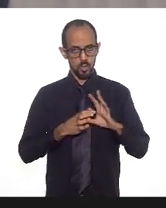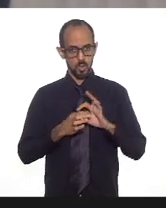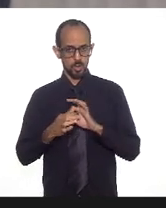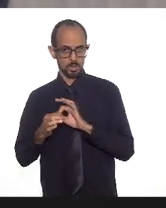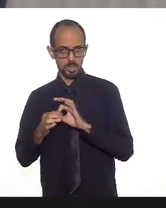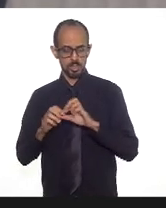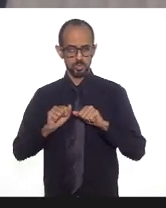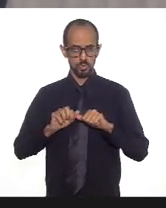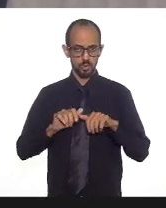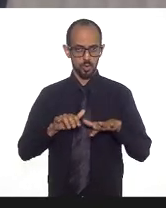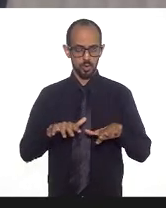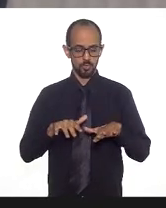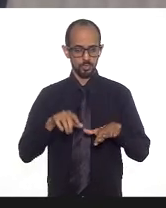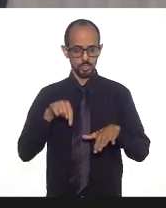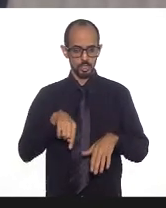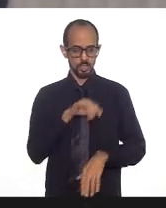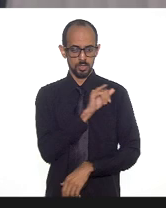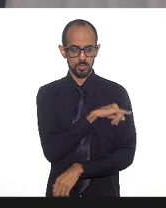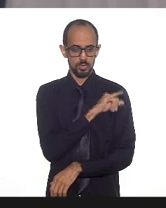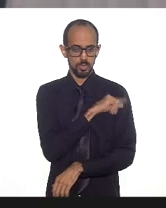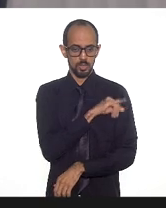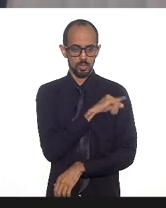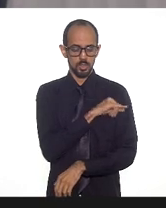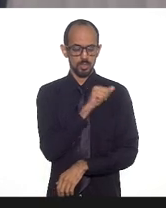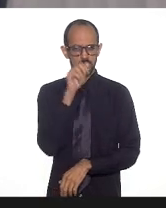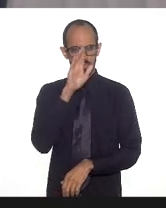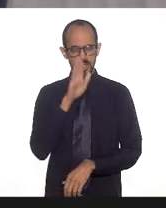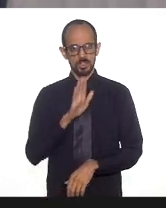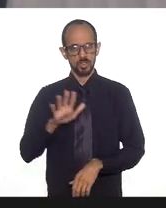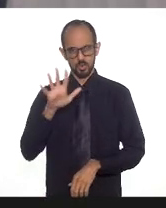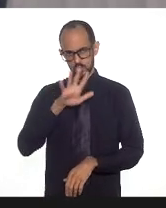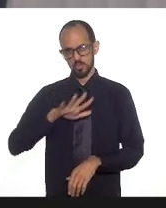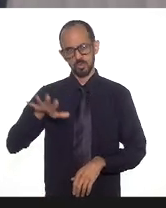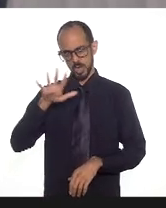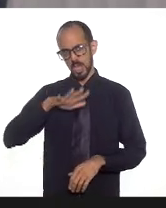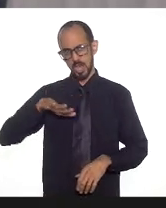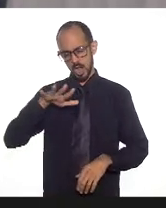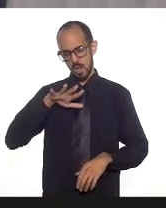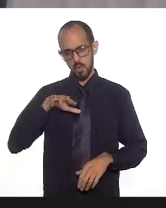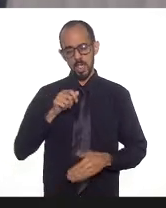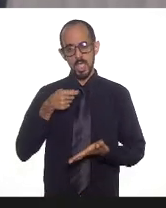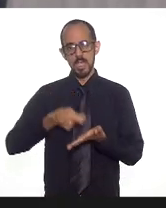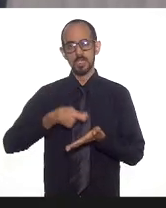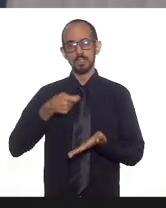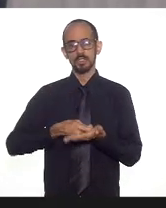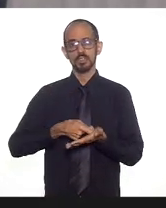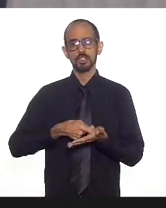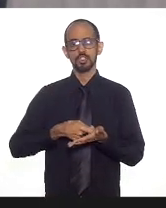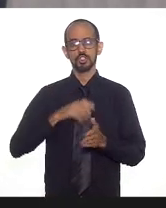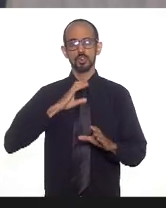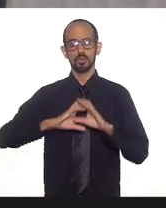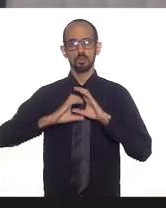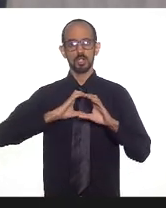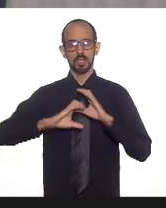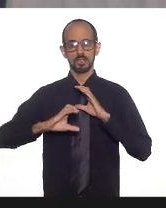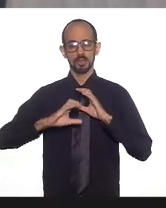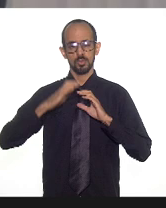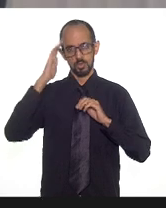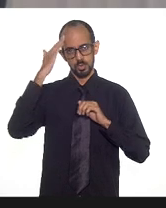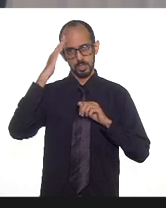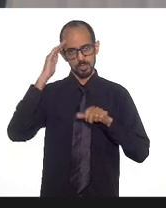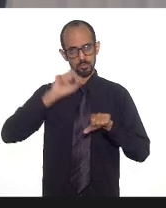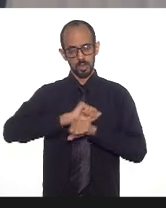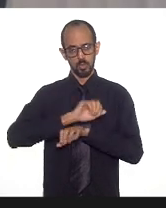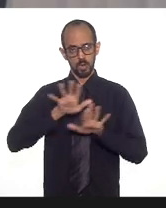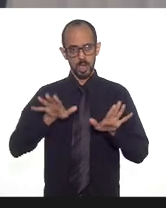Covid aqui no Rio de Janeiro, no Brasil como um todo, exige ainda mais o diálogo, a compreensão, o